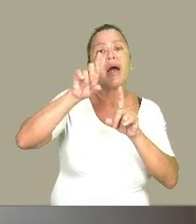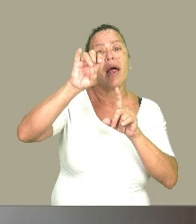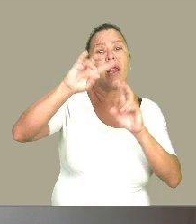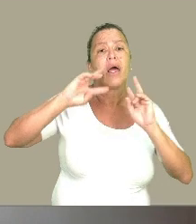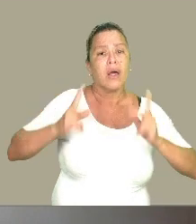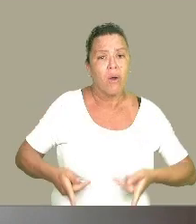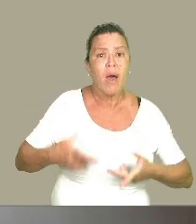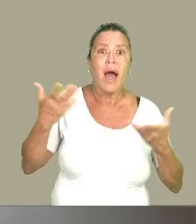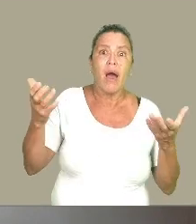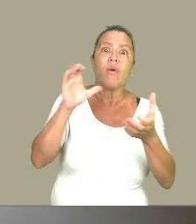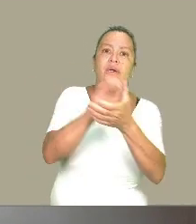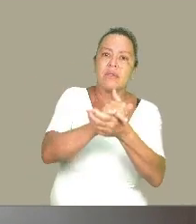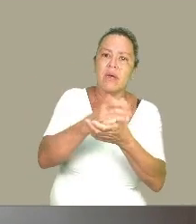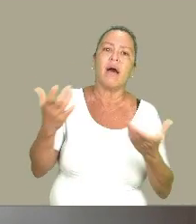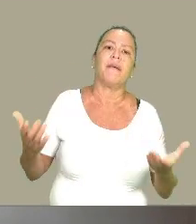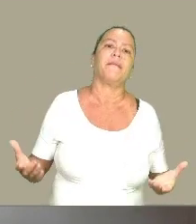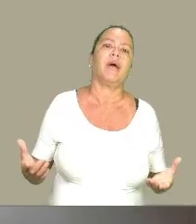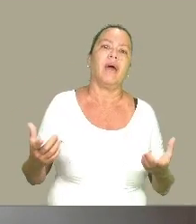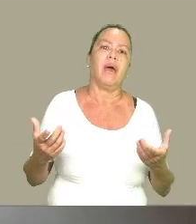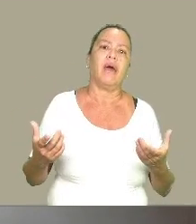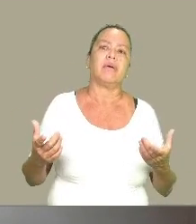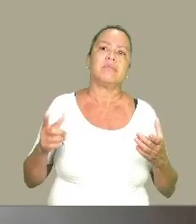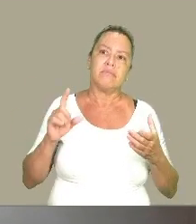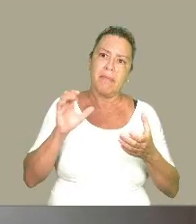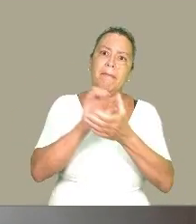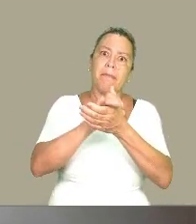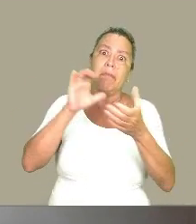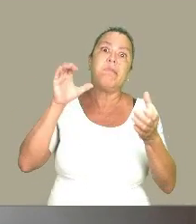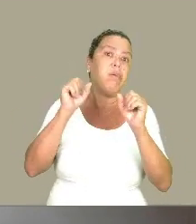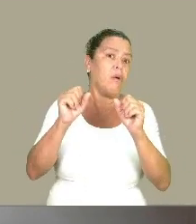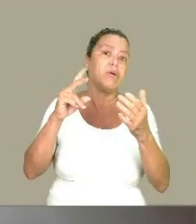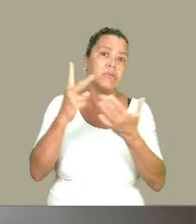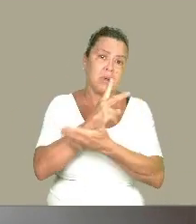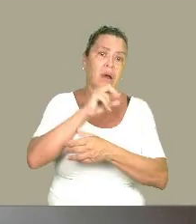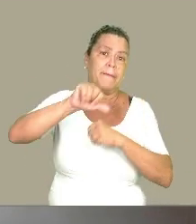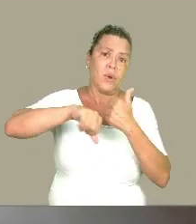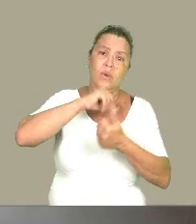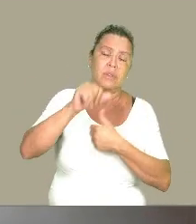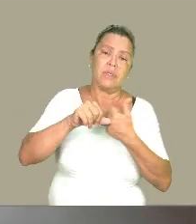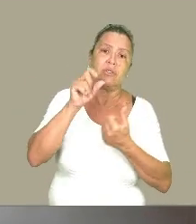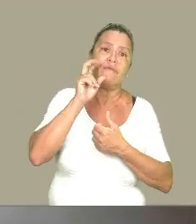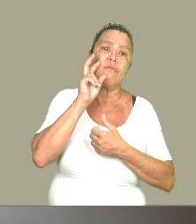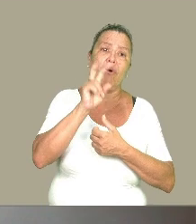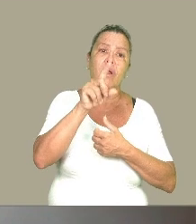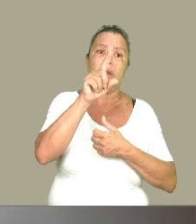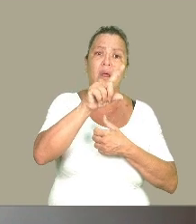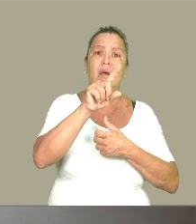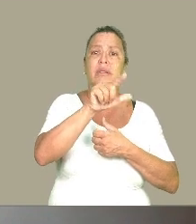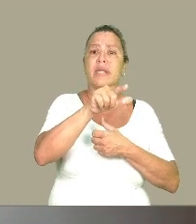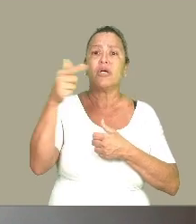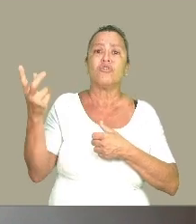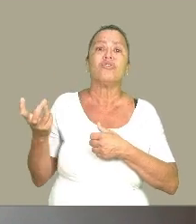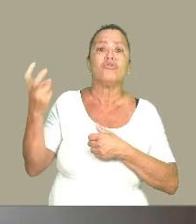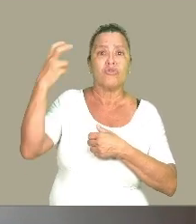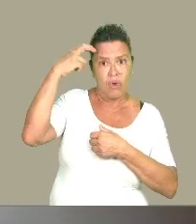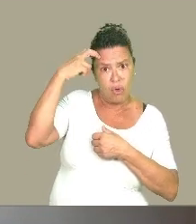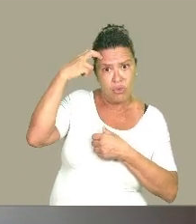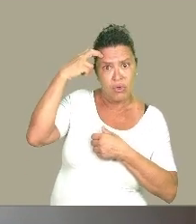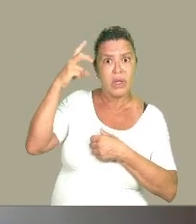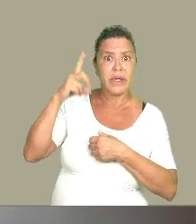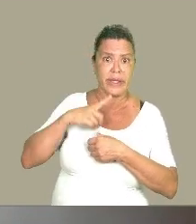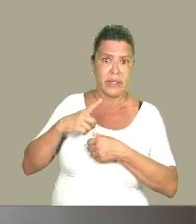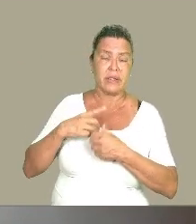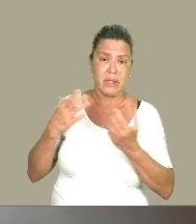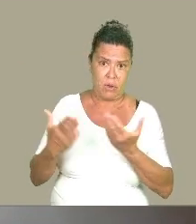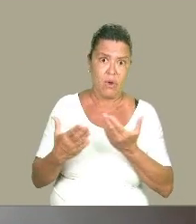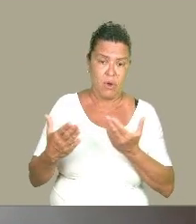o casamento, os vínculos estão sujeitos a mudanças, né? Se a gente for olhar, inclusive nas outras culturas existentes